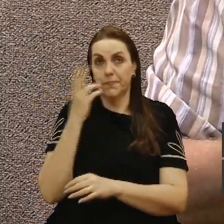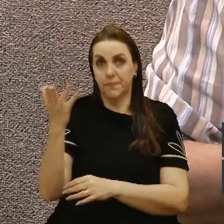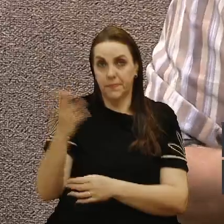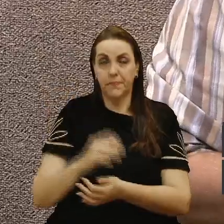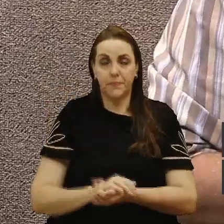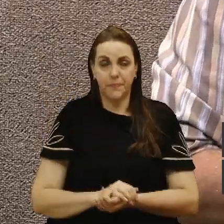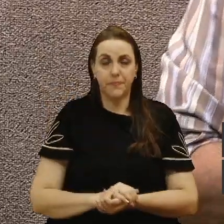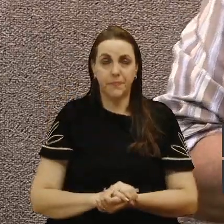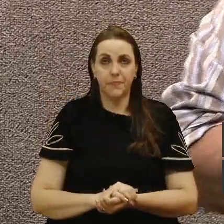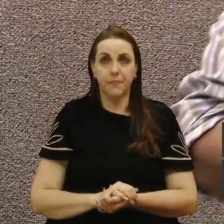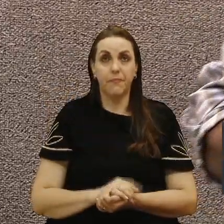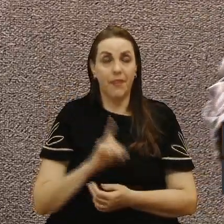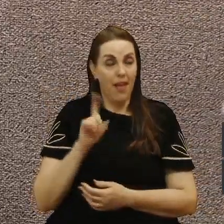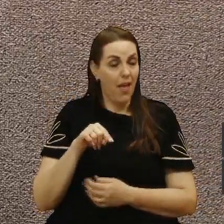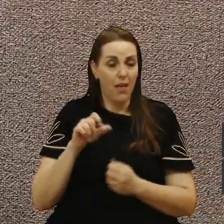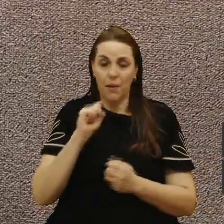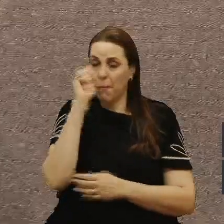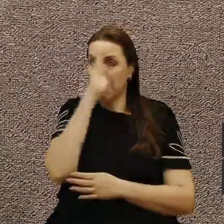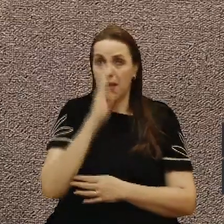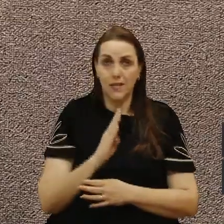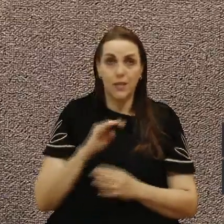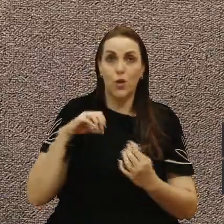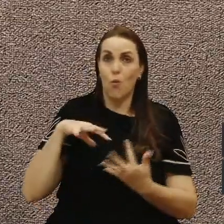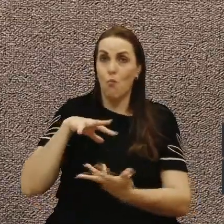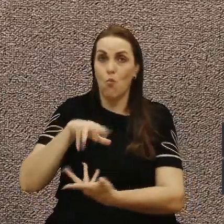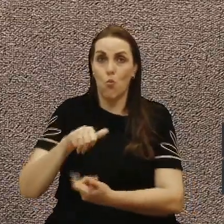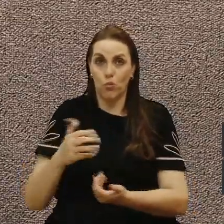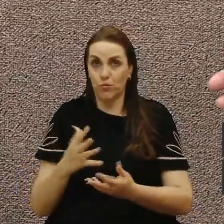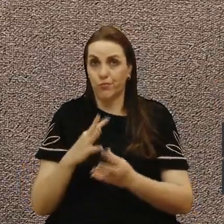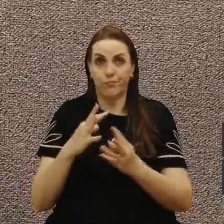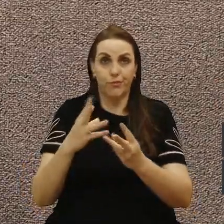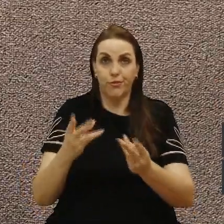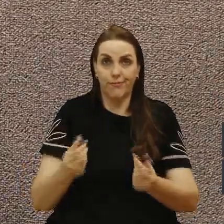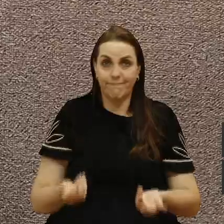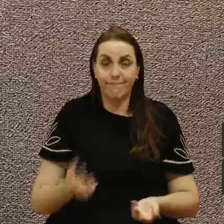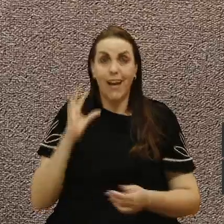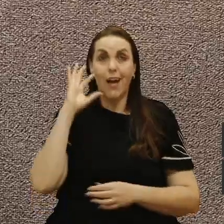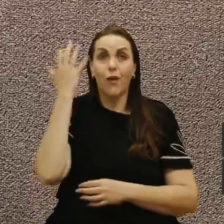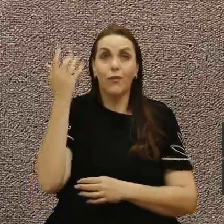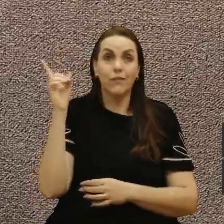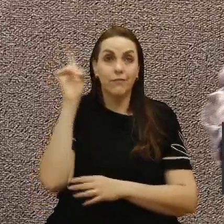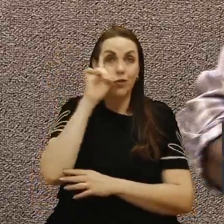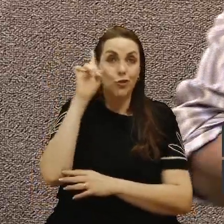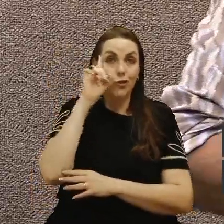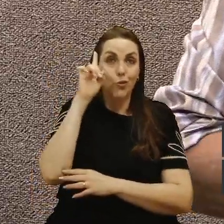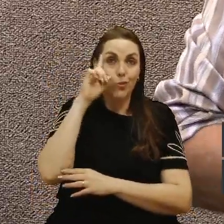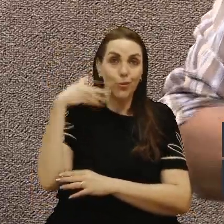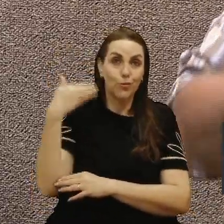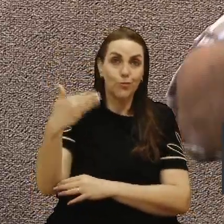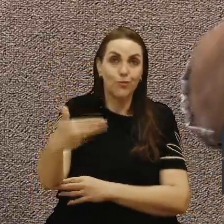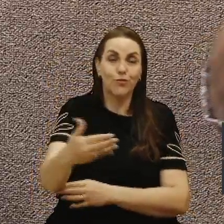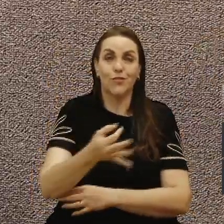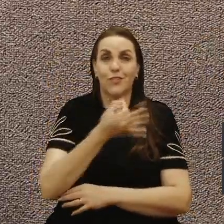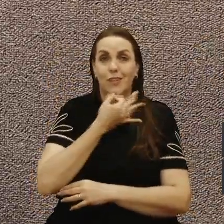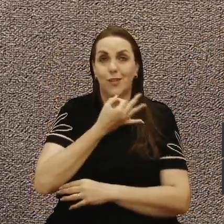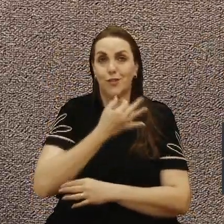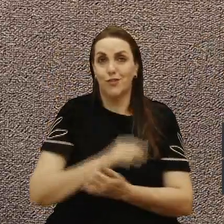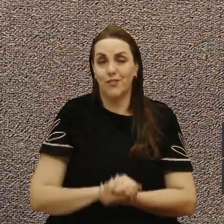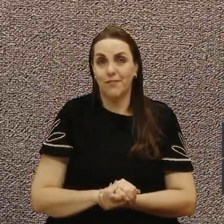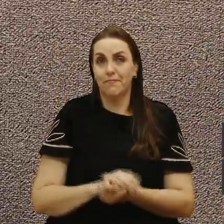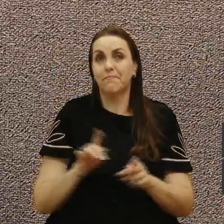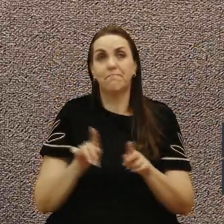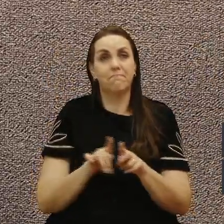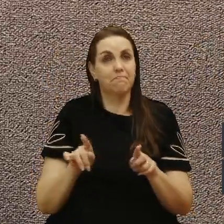que mexeu com o Brasil e com o mundo, acontece todos os dias em Caxias. Todos os dias